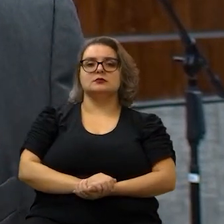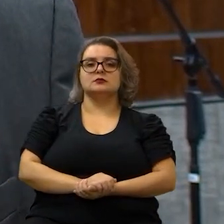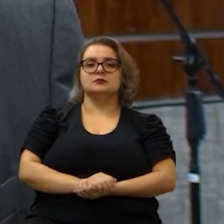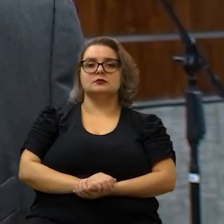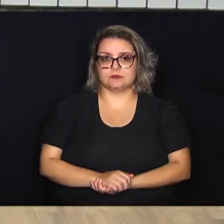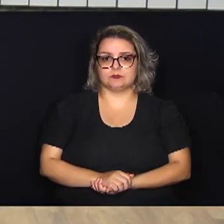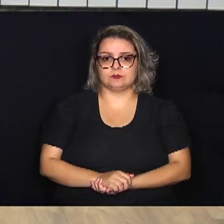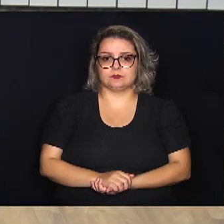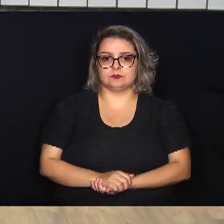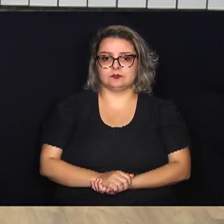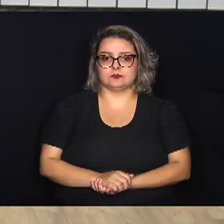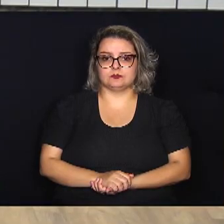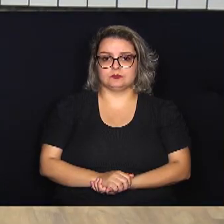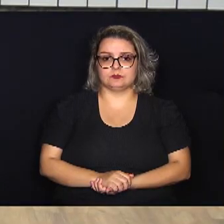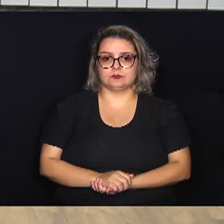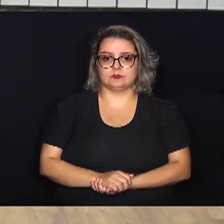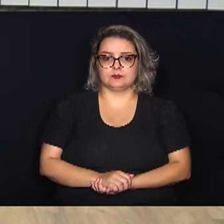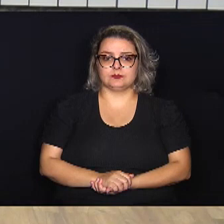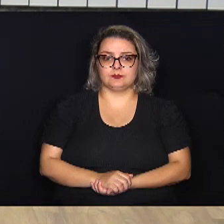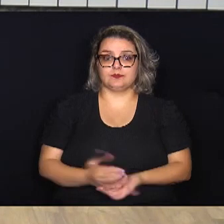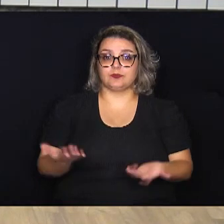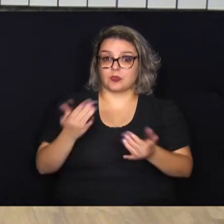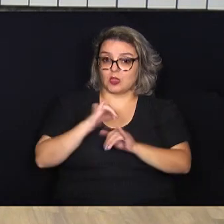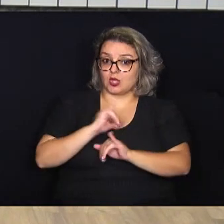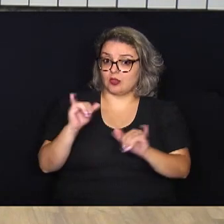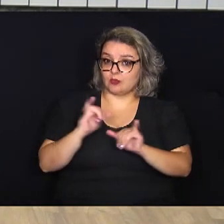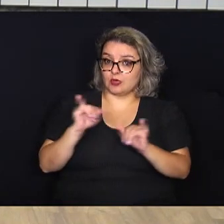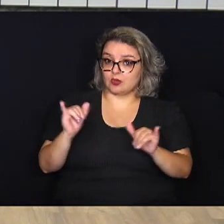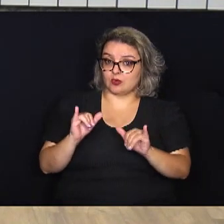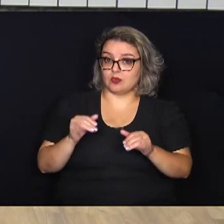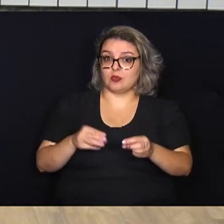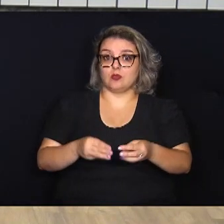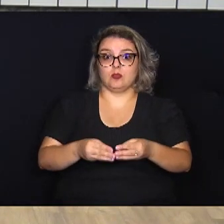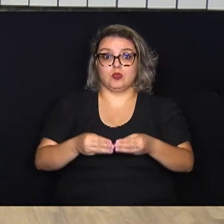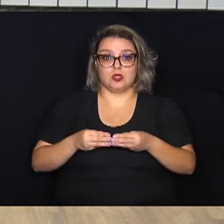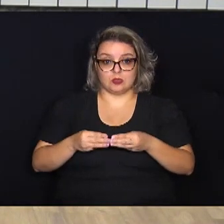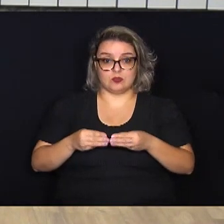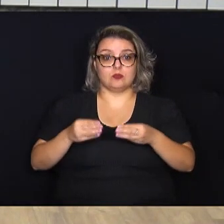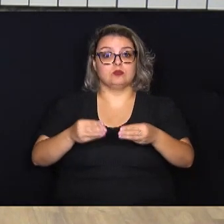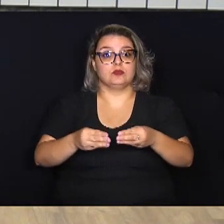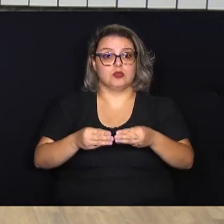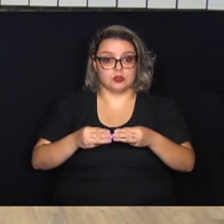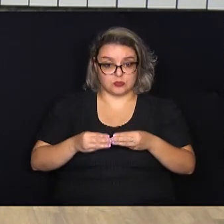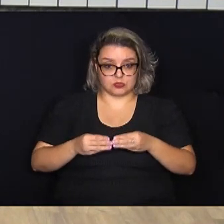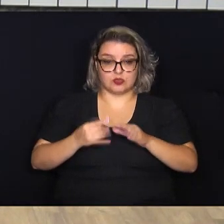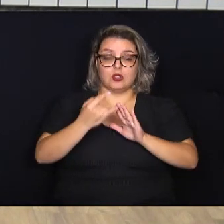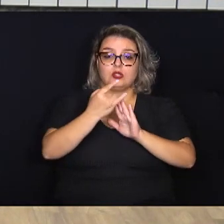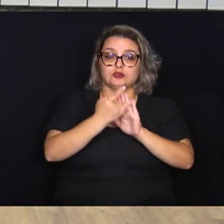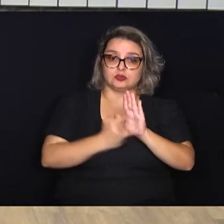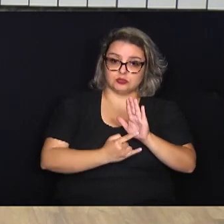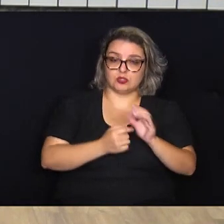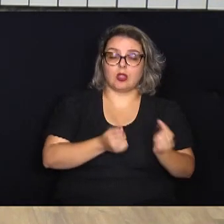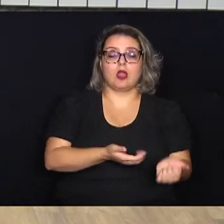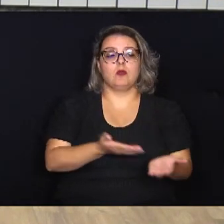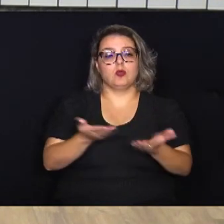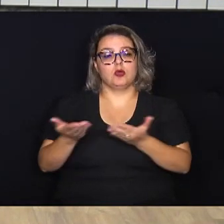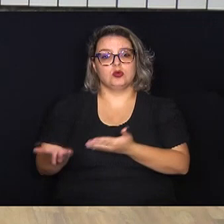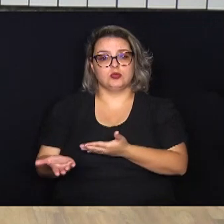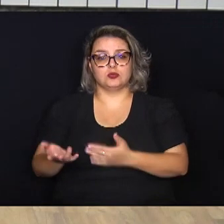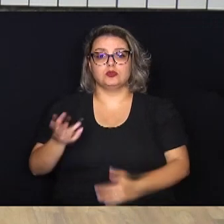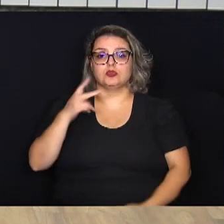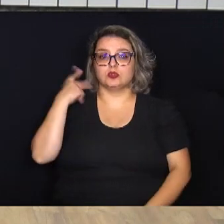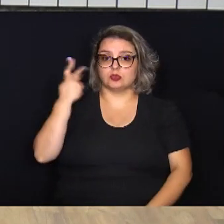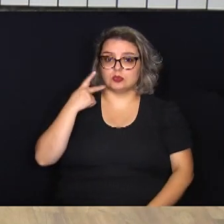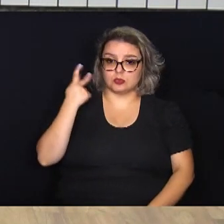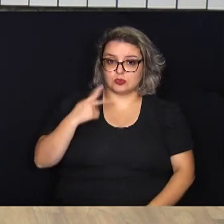pessoas. Agora nós vamos falar sobre as moções. Moções são documentos apresentados pelos parlamentares